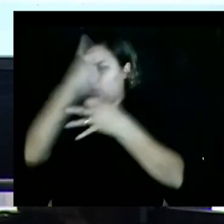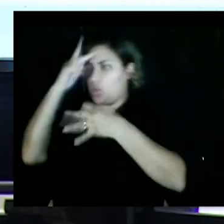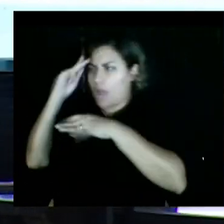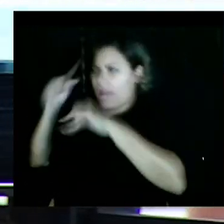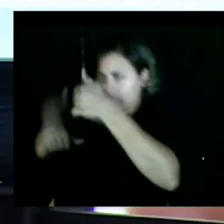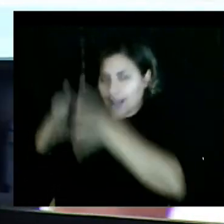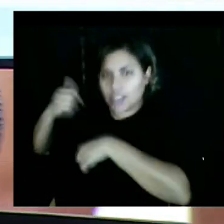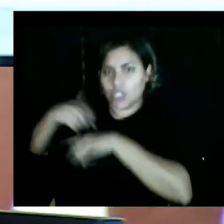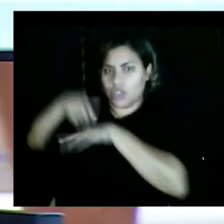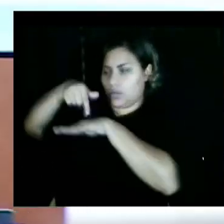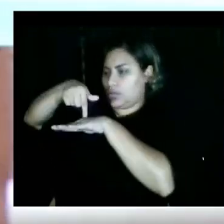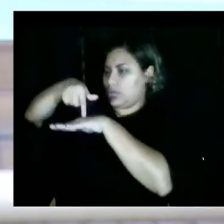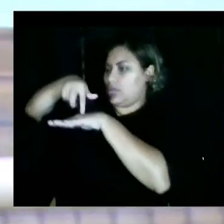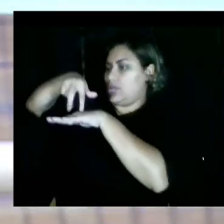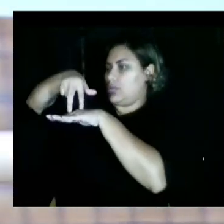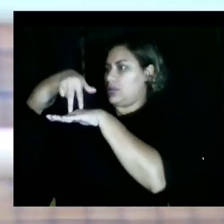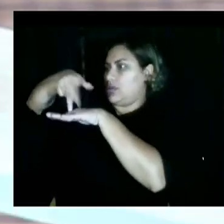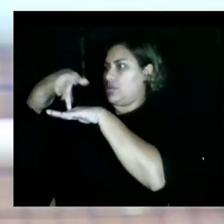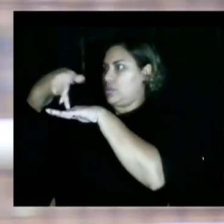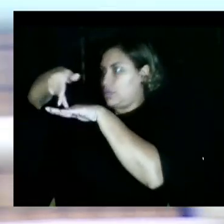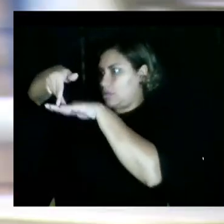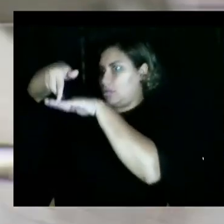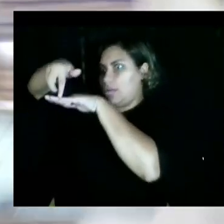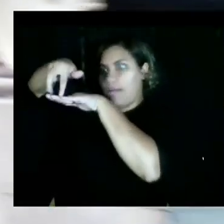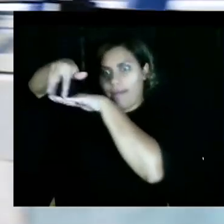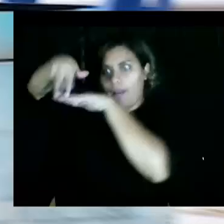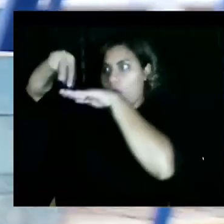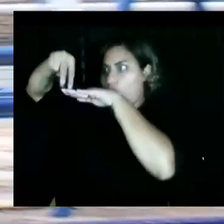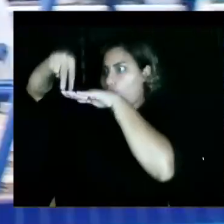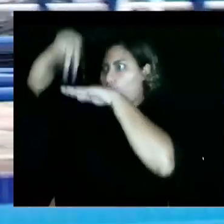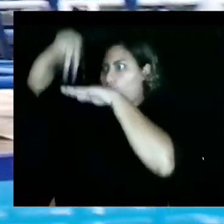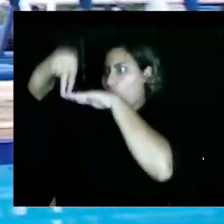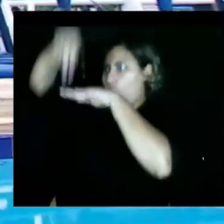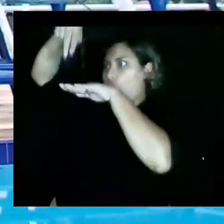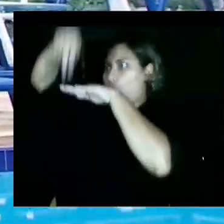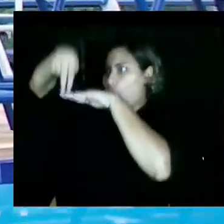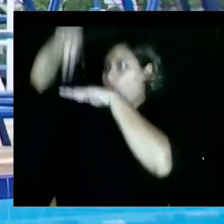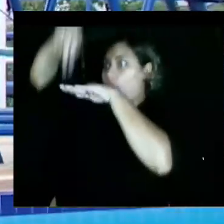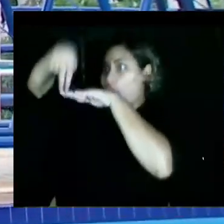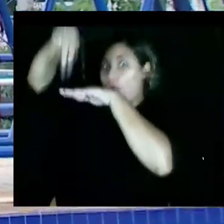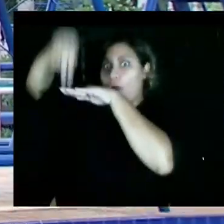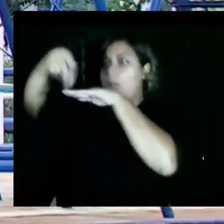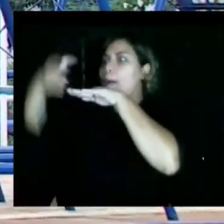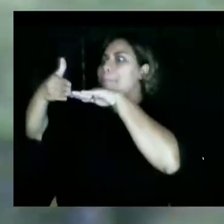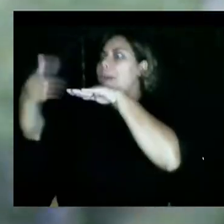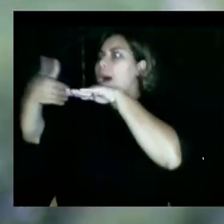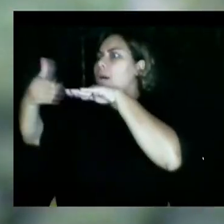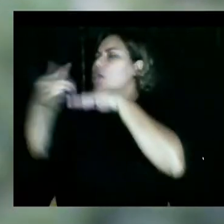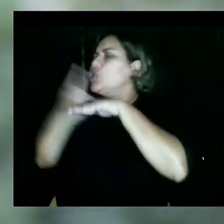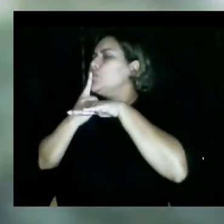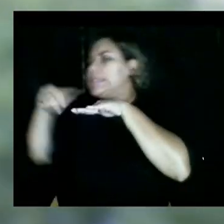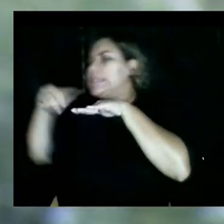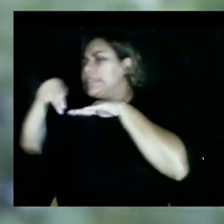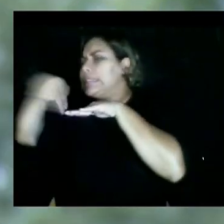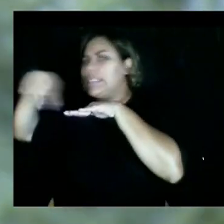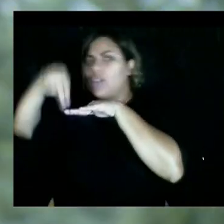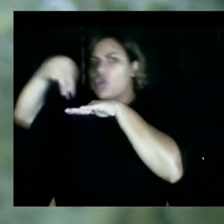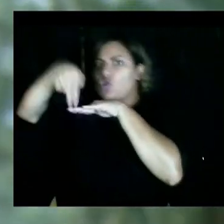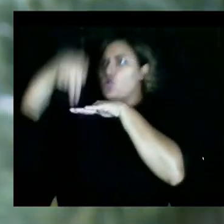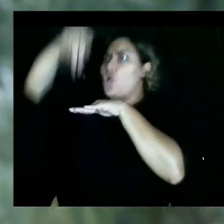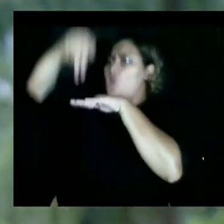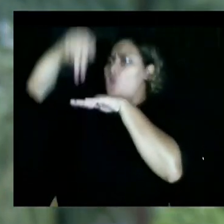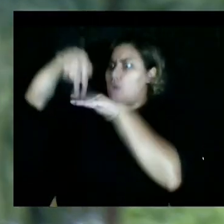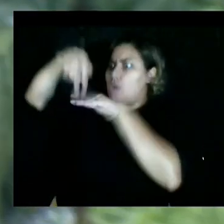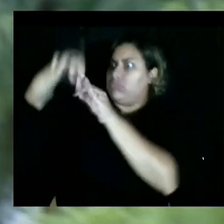no aparelho, o pulo para a ponta, isso para ver a altura que ele consegue, a evolução